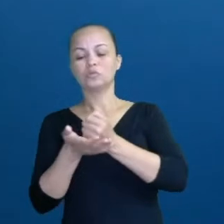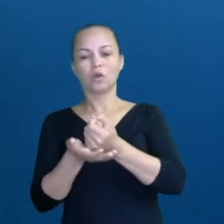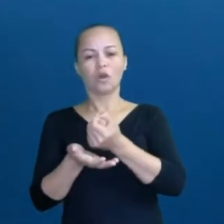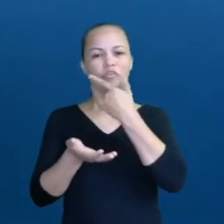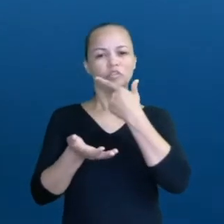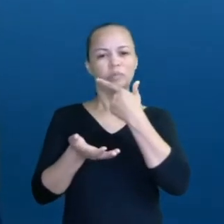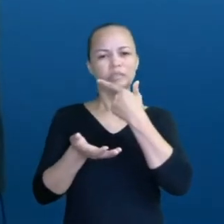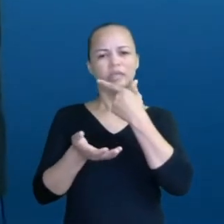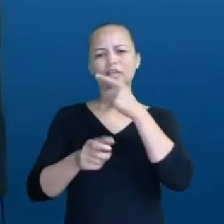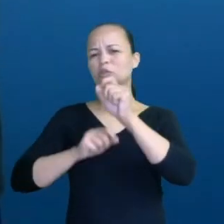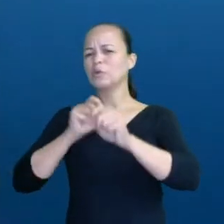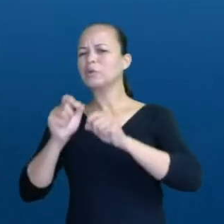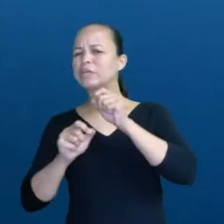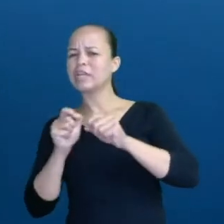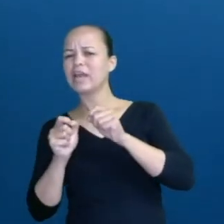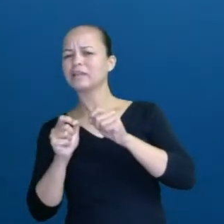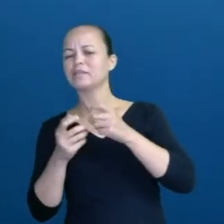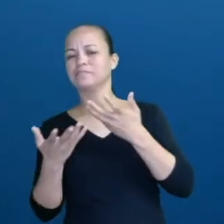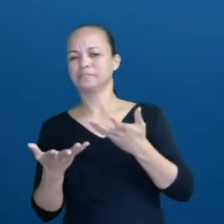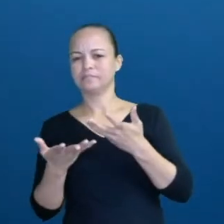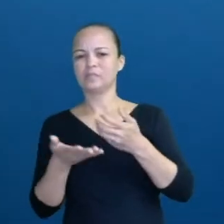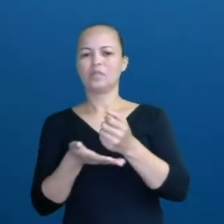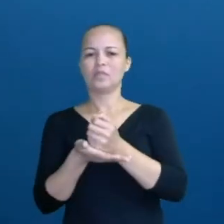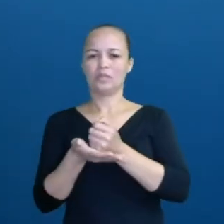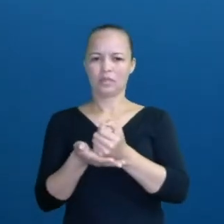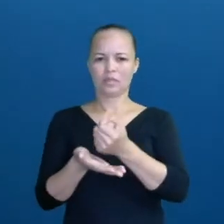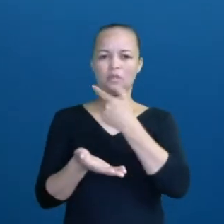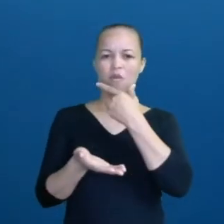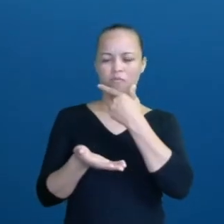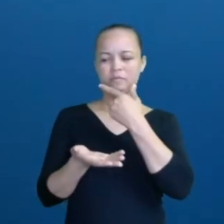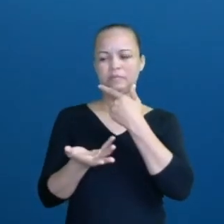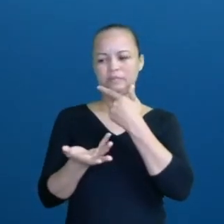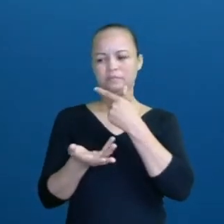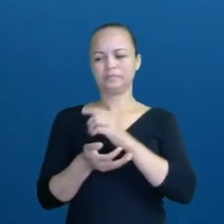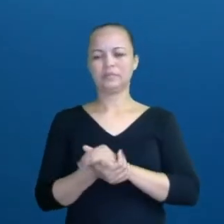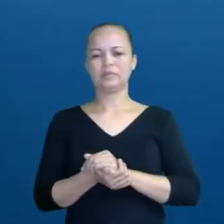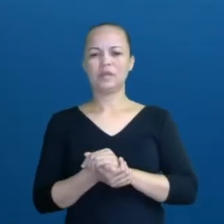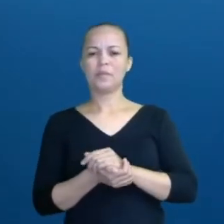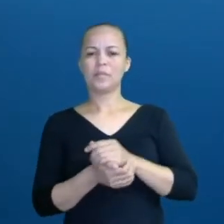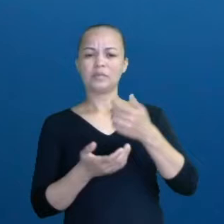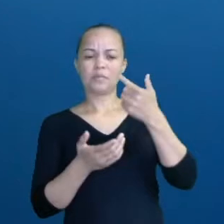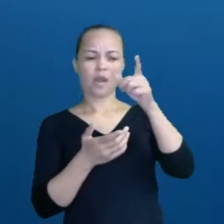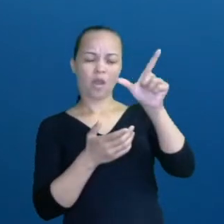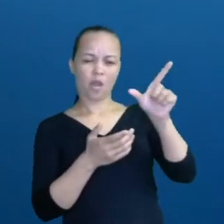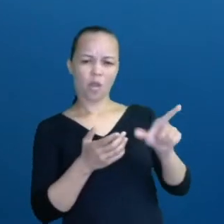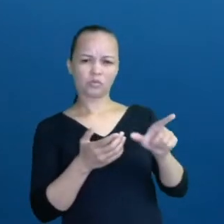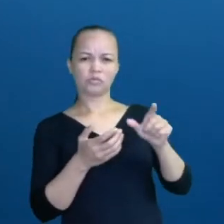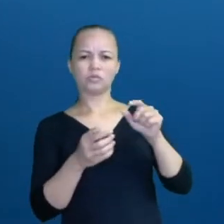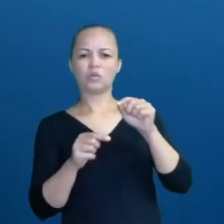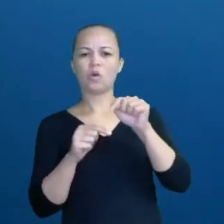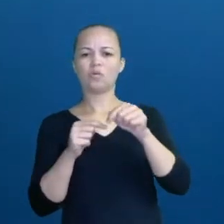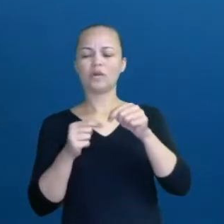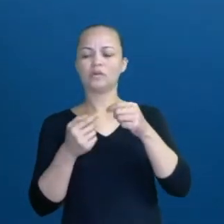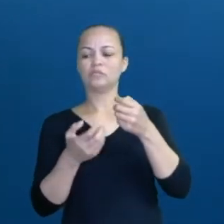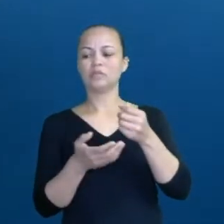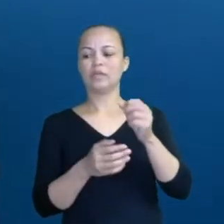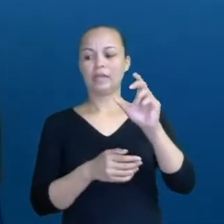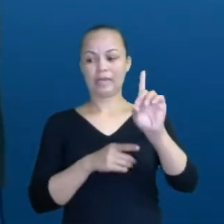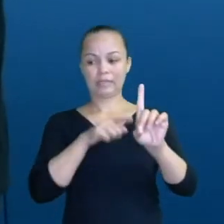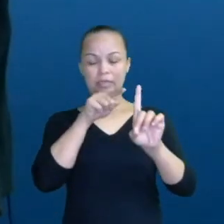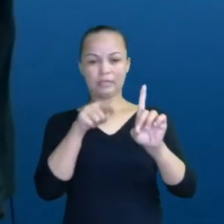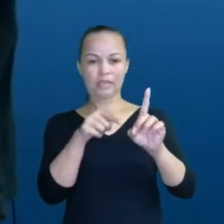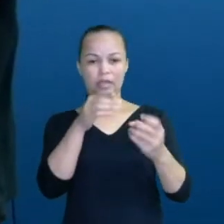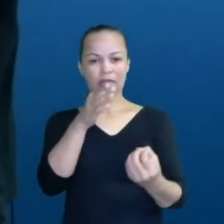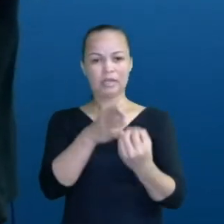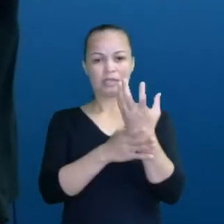medicações. Novas medicações é o sujeito da frase. Percebam que, ao contrário das outras frases, novas medicações, ela aparece lá